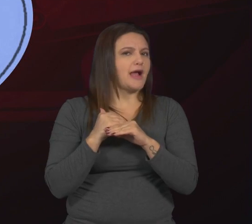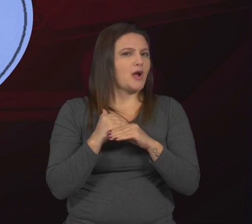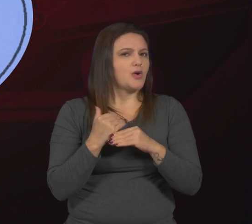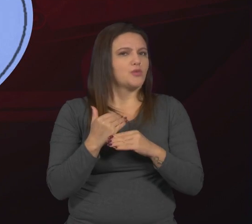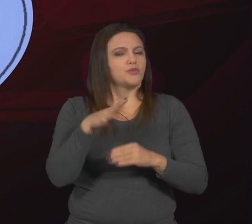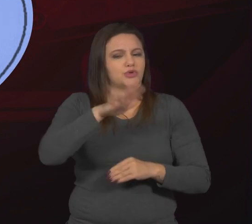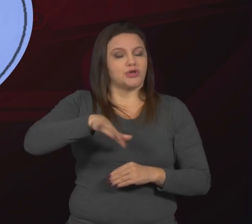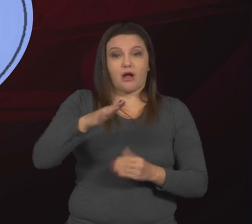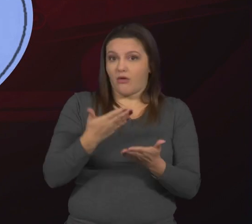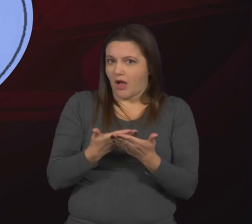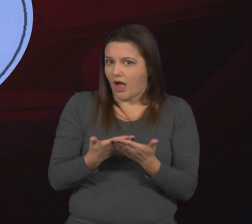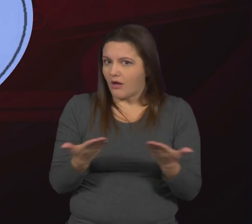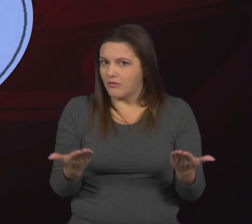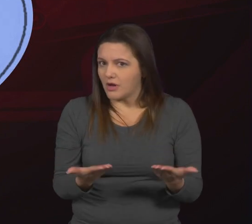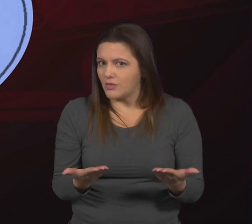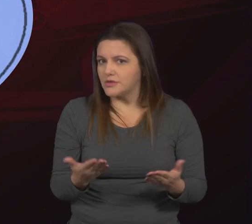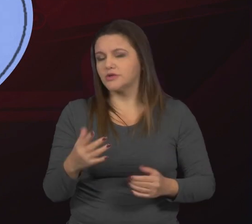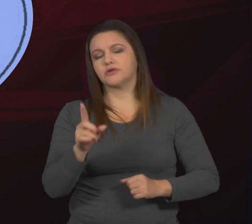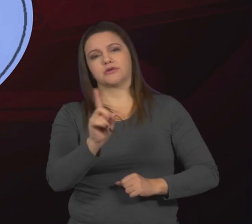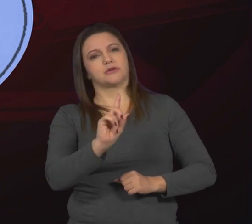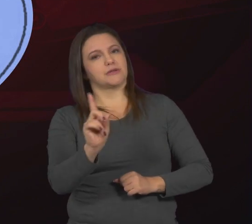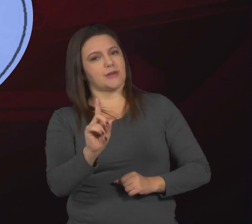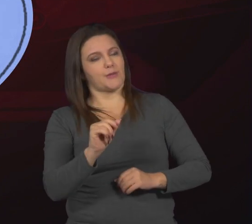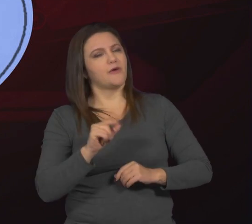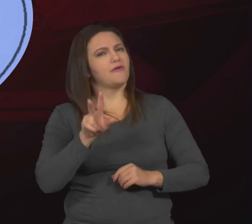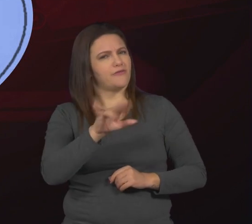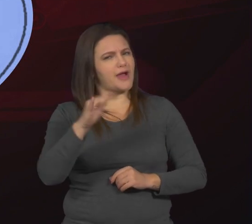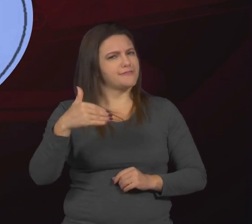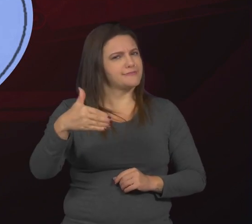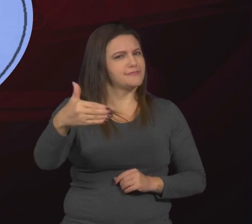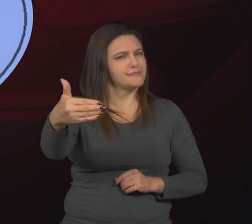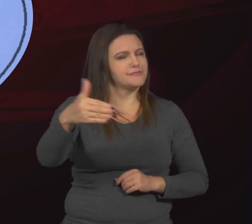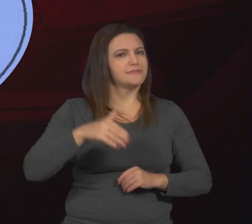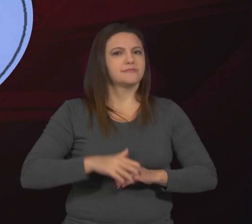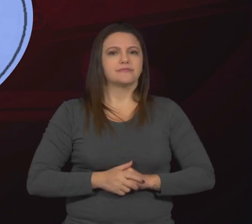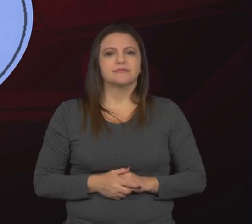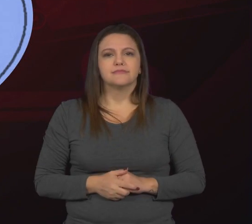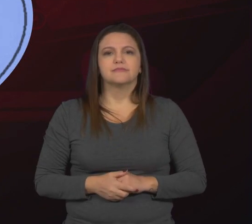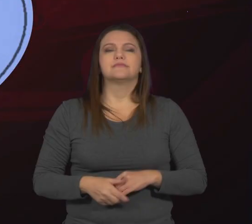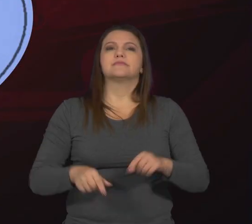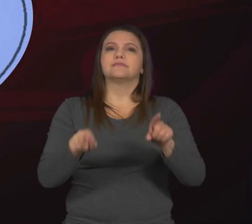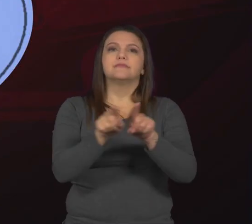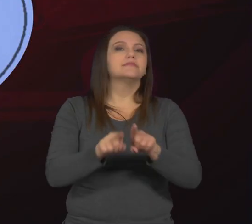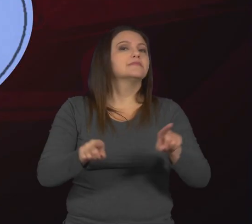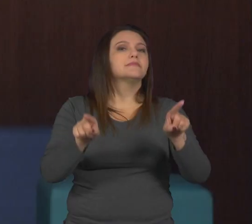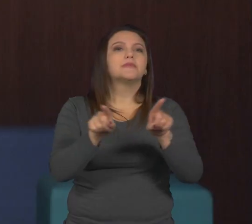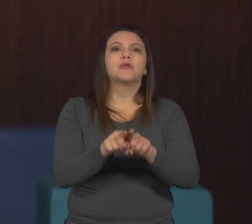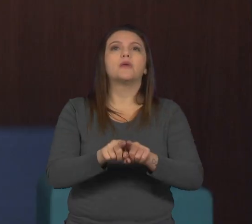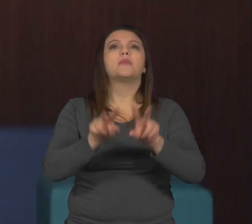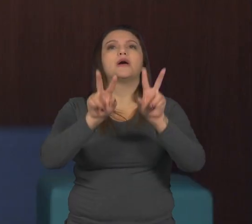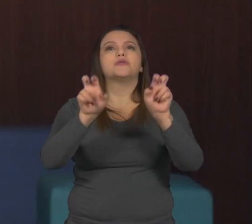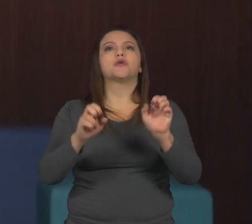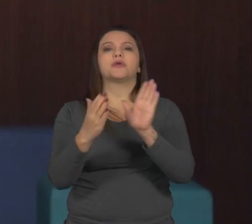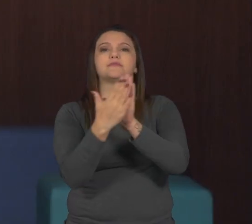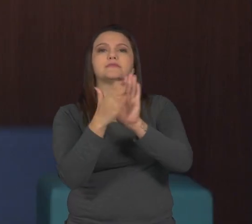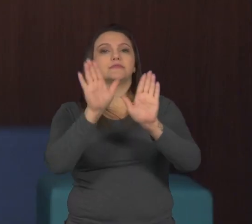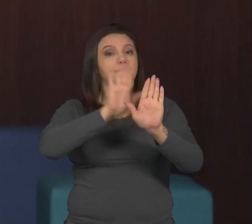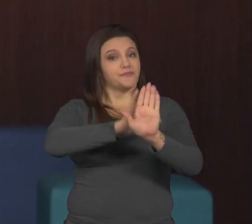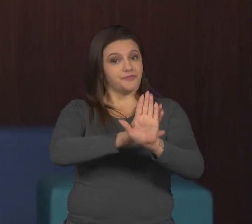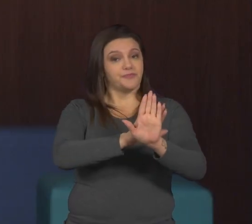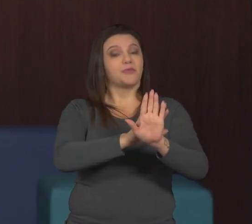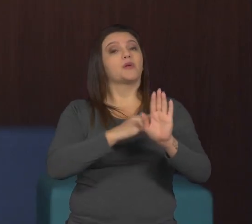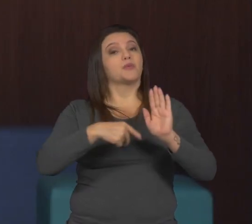não ainda na aula de hoje, nessa aula aqui agora. E também vamos falar sobre frameworks de aplicação.